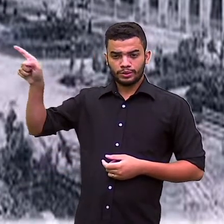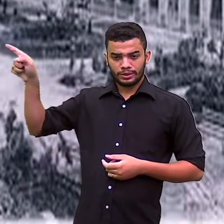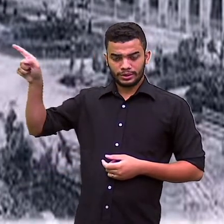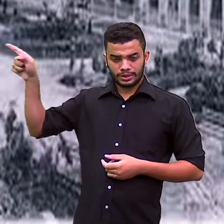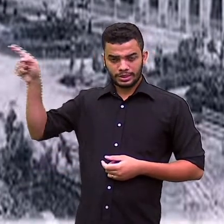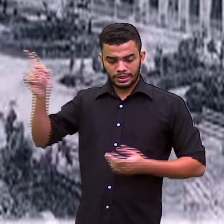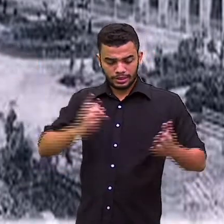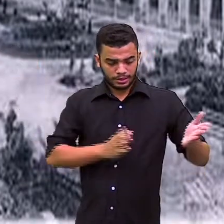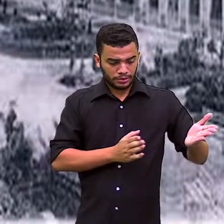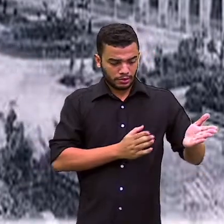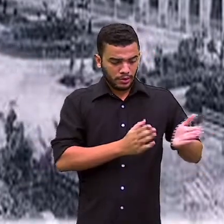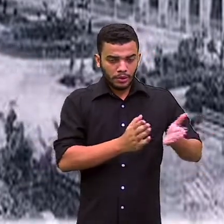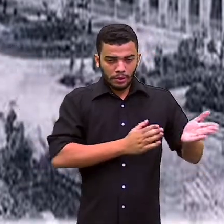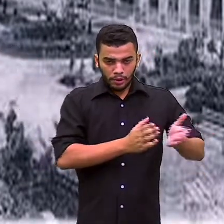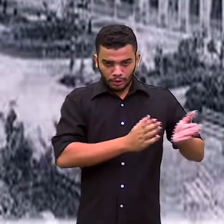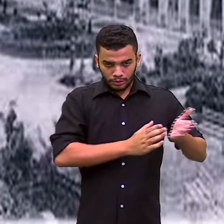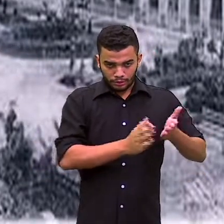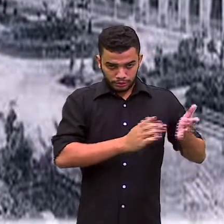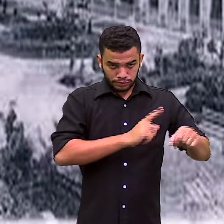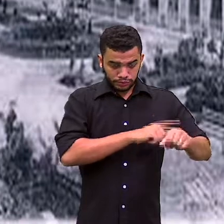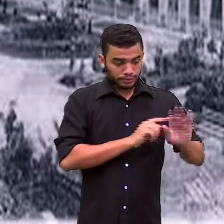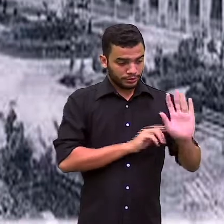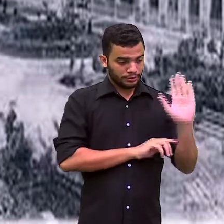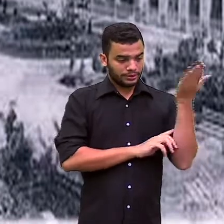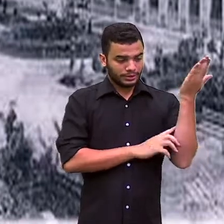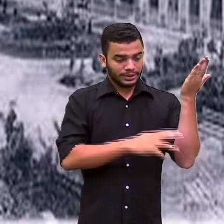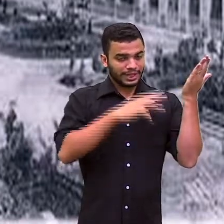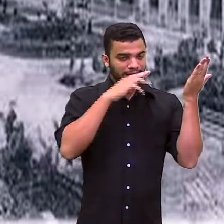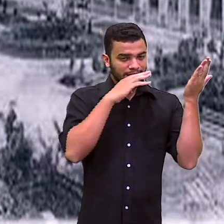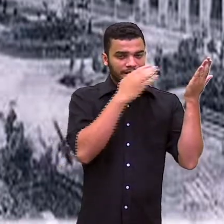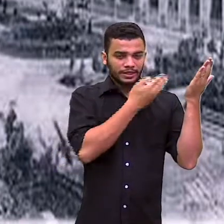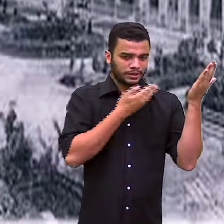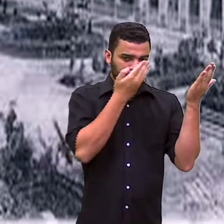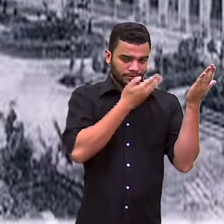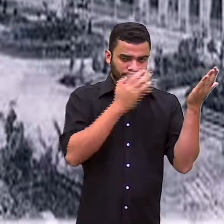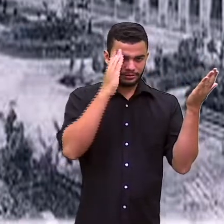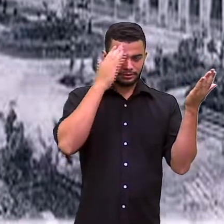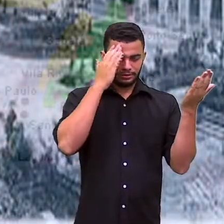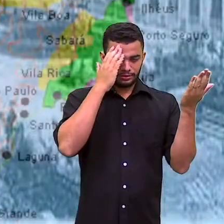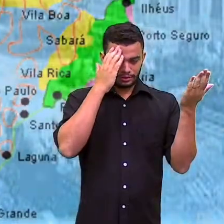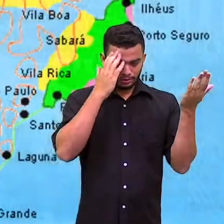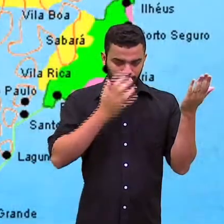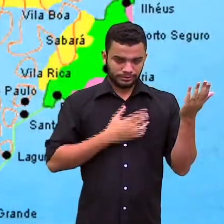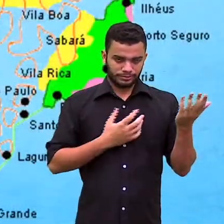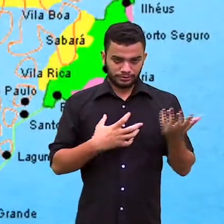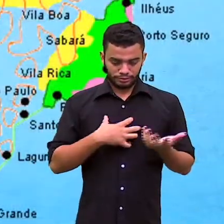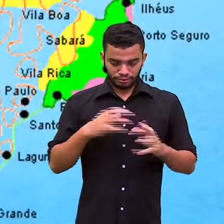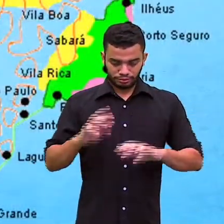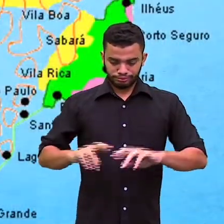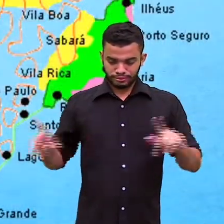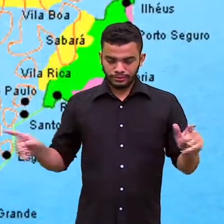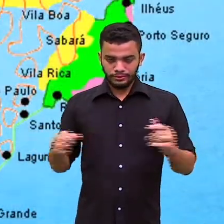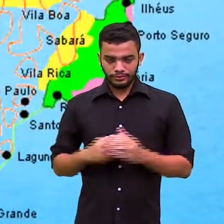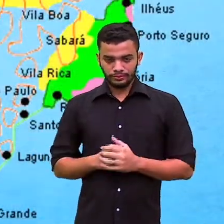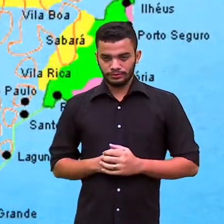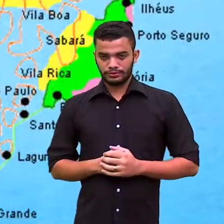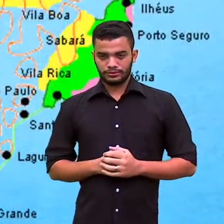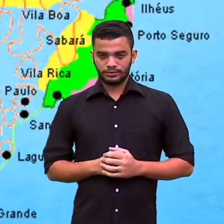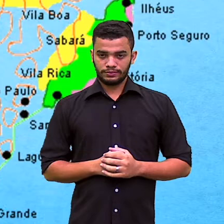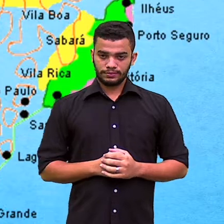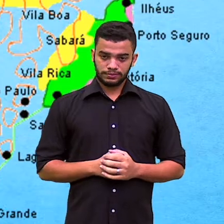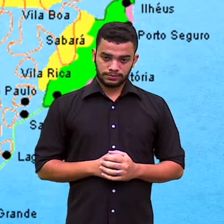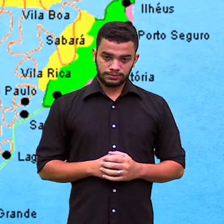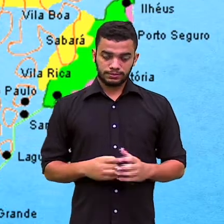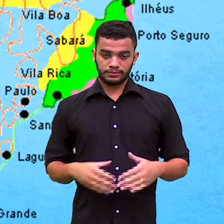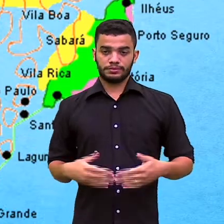do açúcar. Ok? Então, no início da mineração, as pessoas que se dirigiam para as